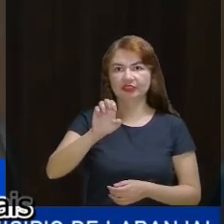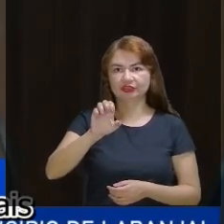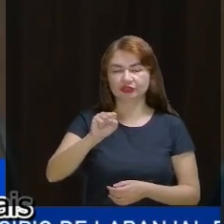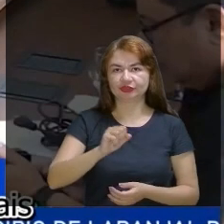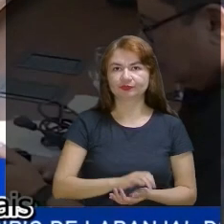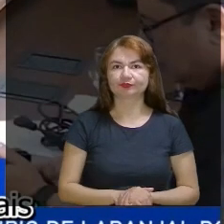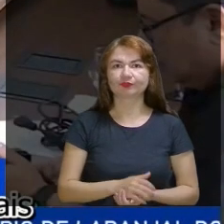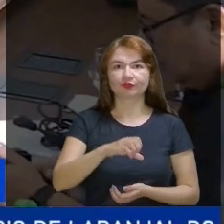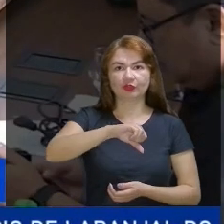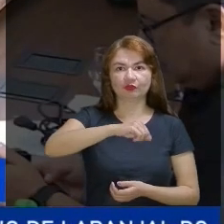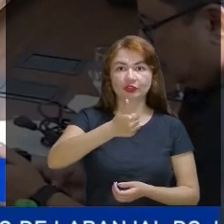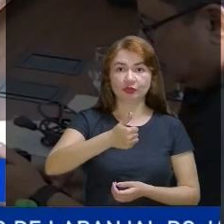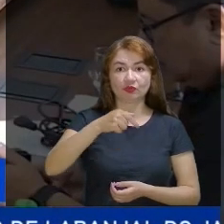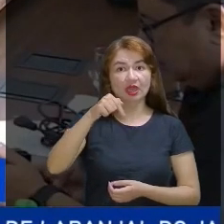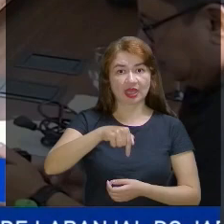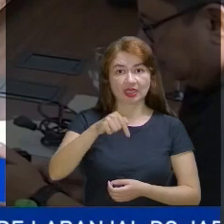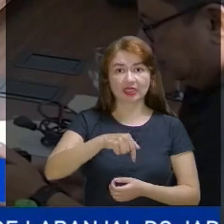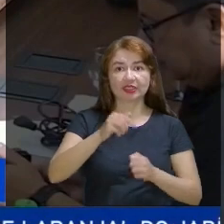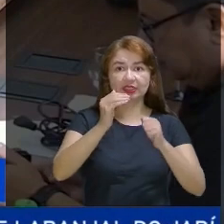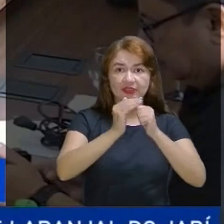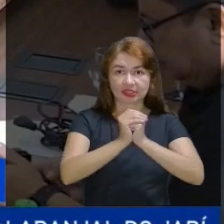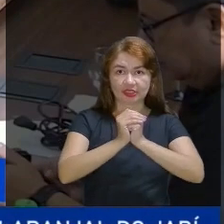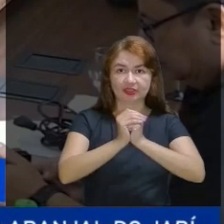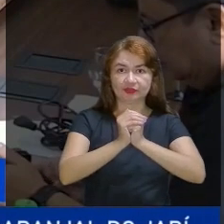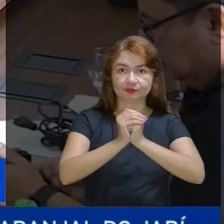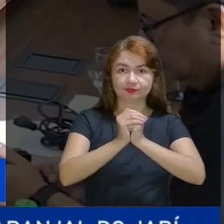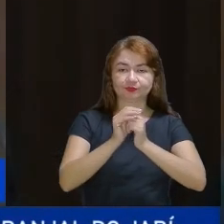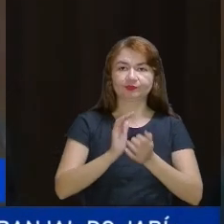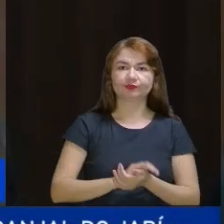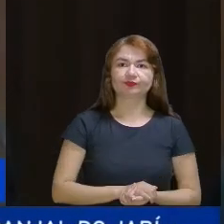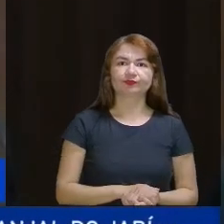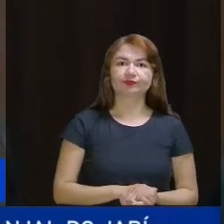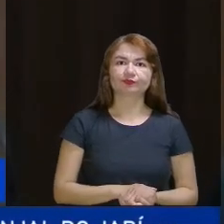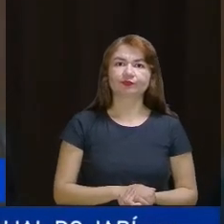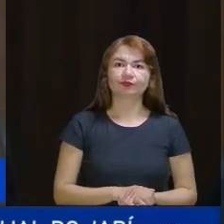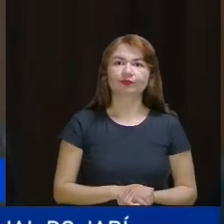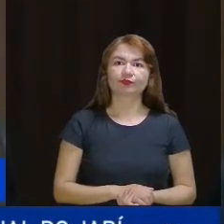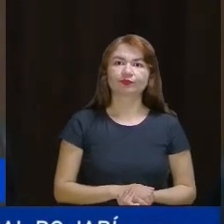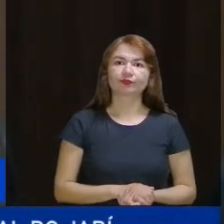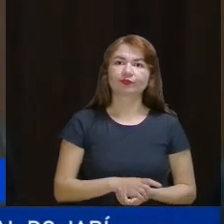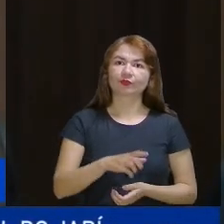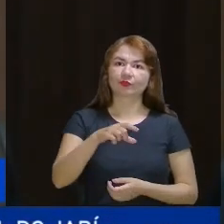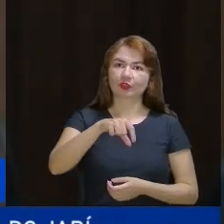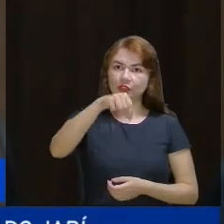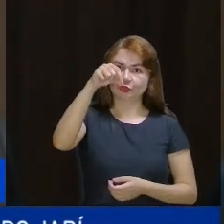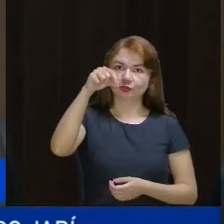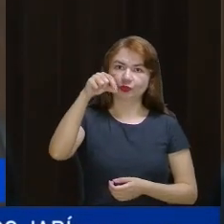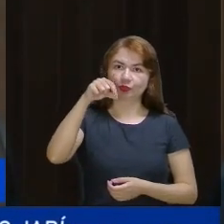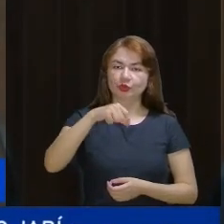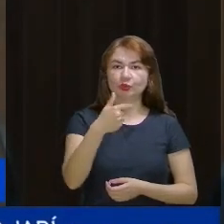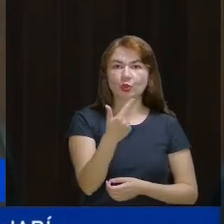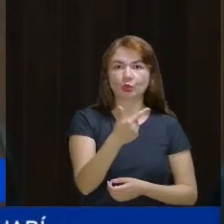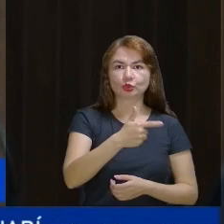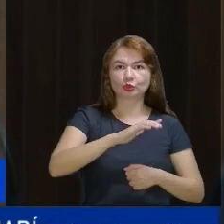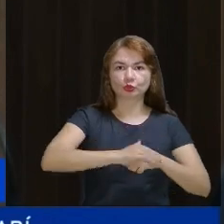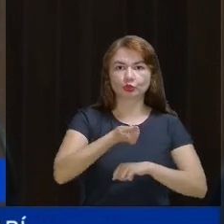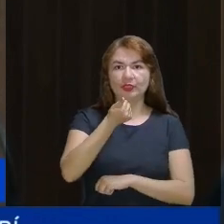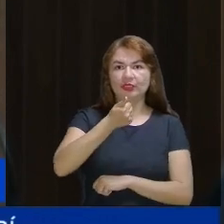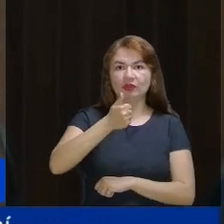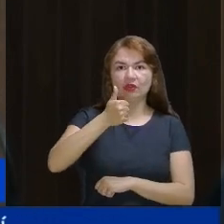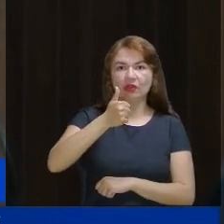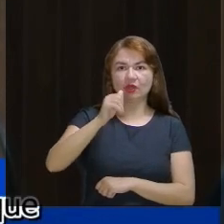tribunais. E este TRE, ele foi eleito agora, no final do ano passado, o segundo melhor do